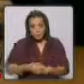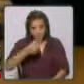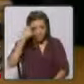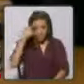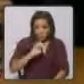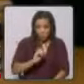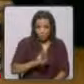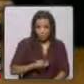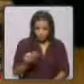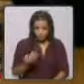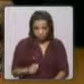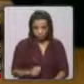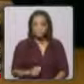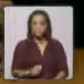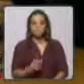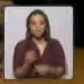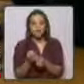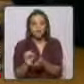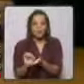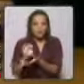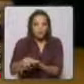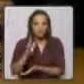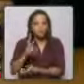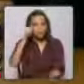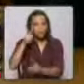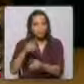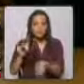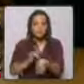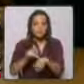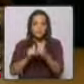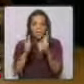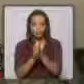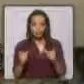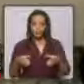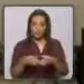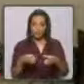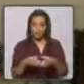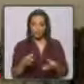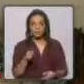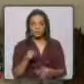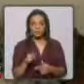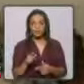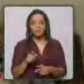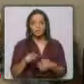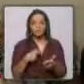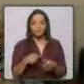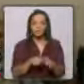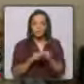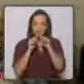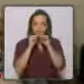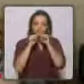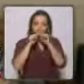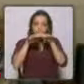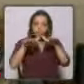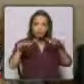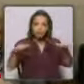não é? A semente está plantada e quer sensibilizar toda a comunidade. Isto depois vai passando a palavra e vai...